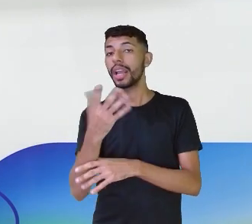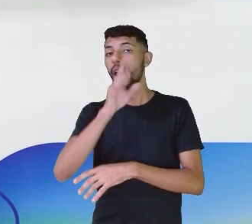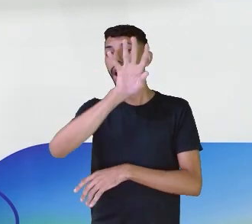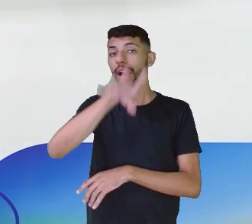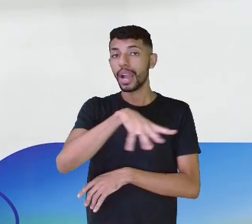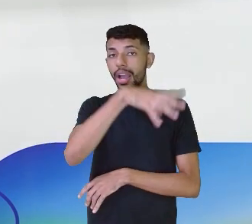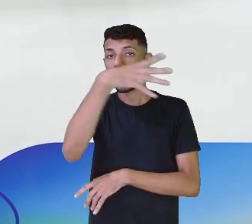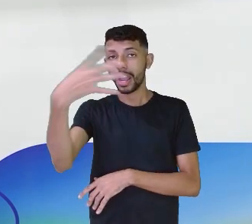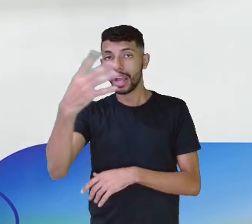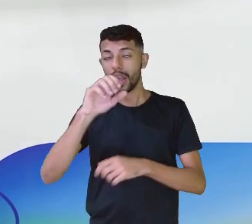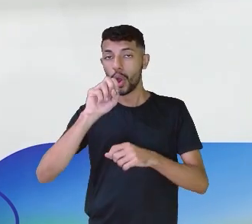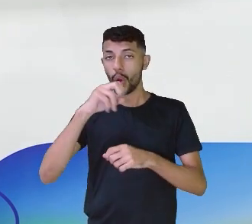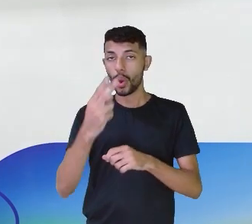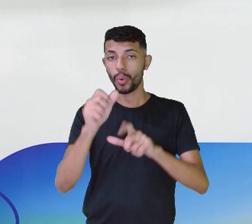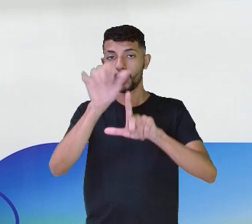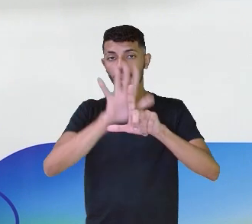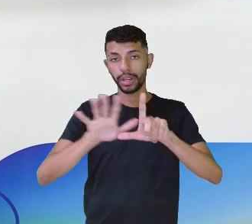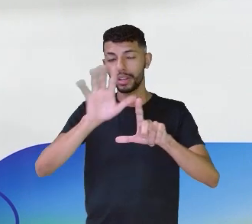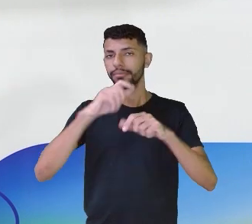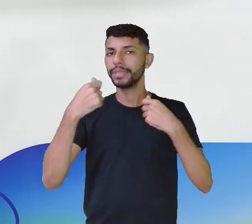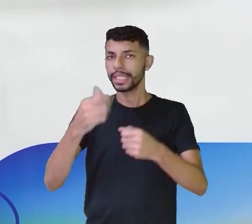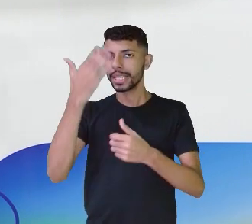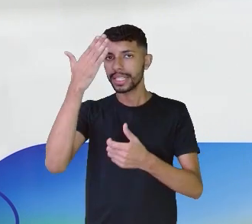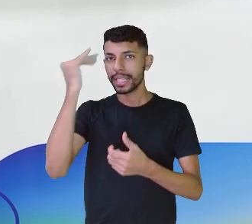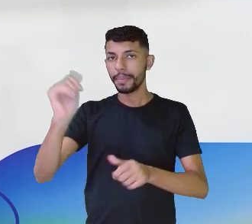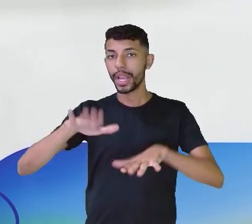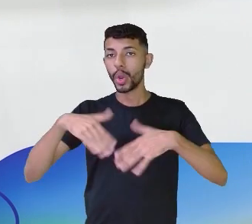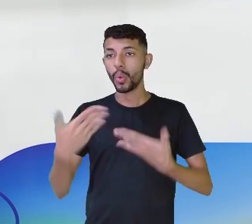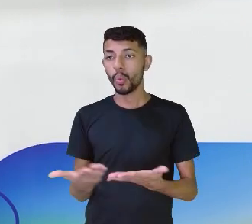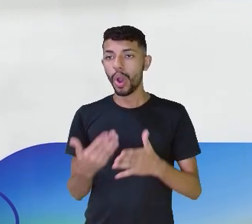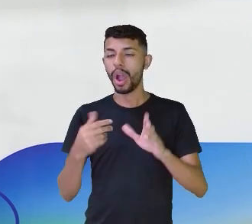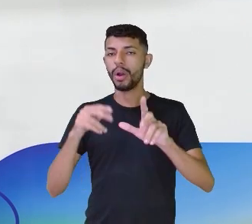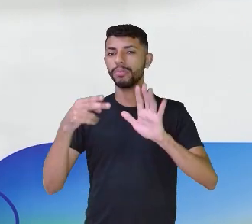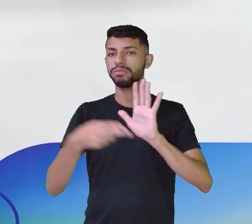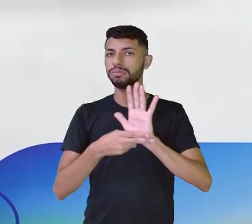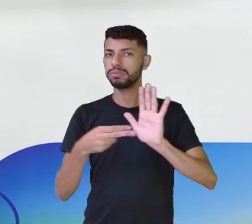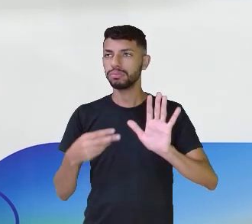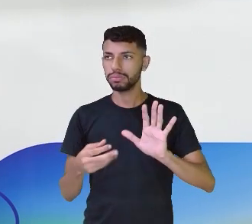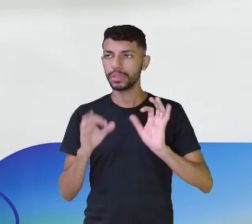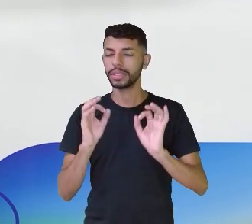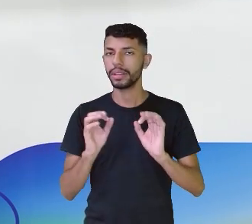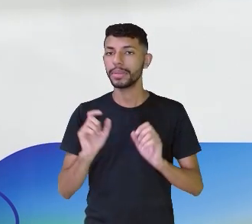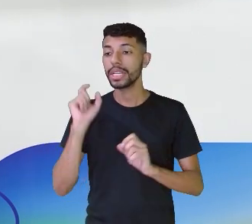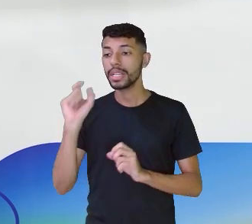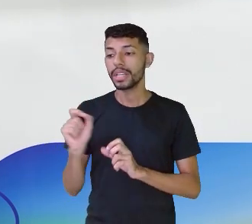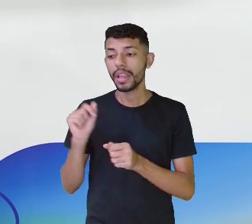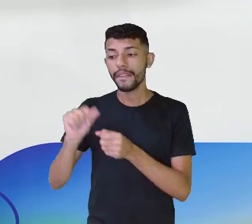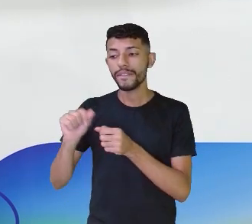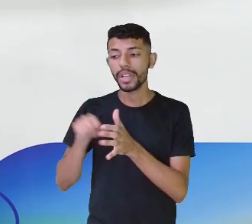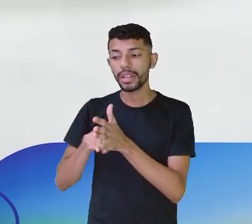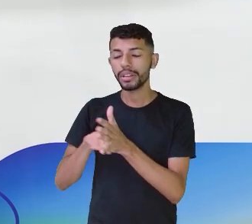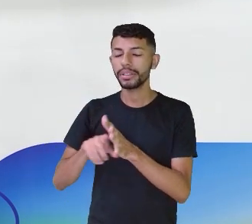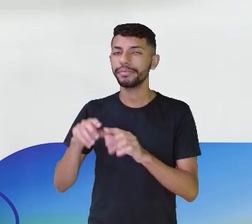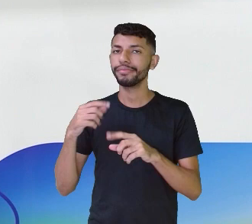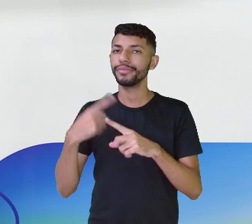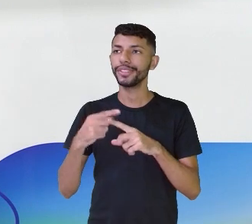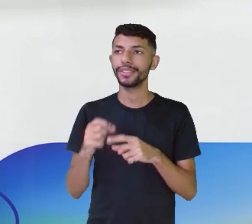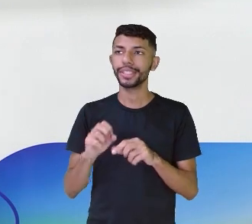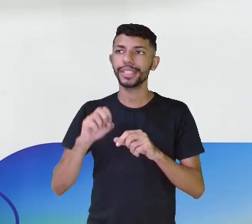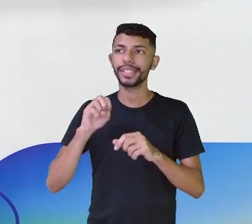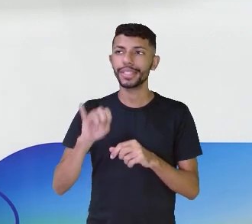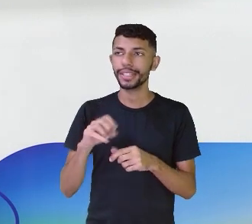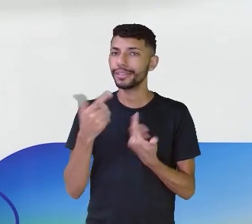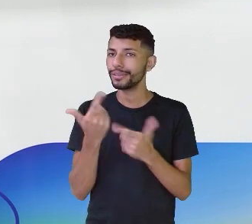tabela, a gente precisa saber de onde veio a informação. Caso contrário, a gente não vai conseguir fazer a análise